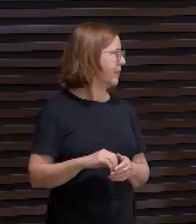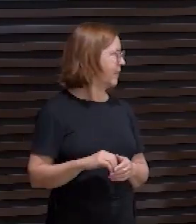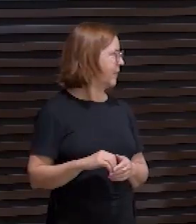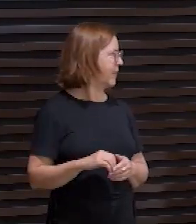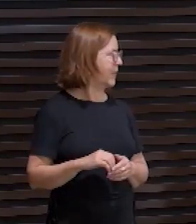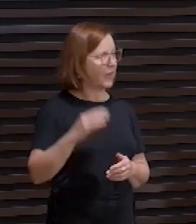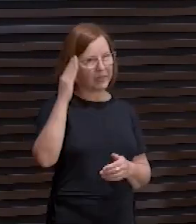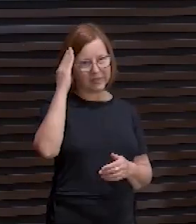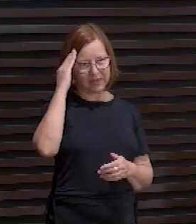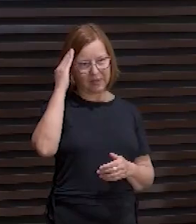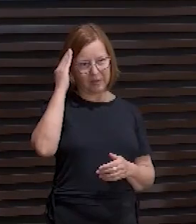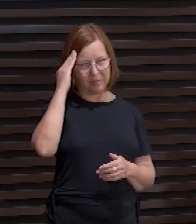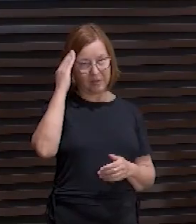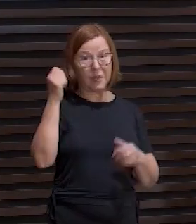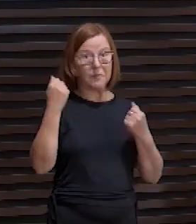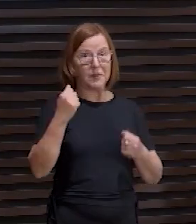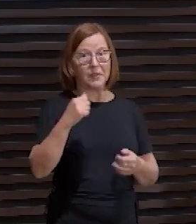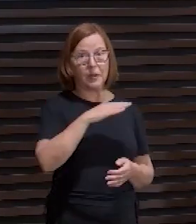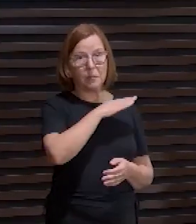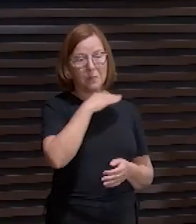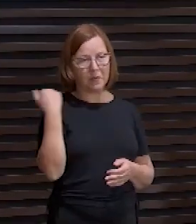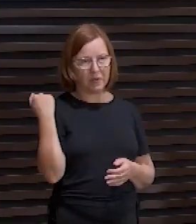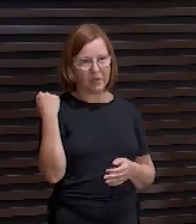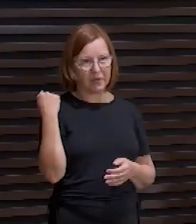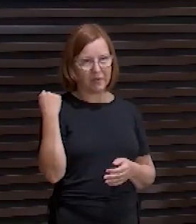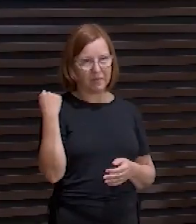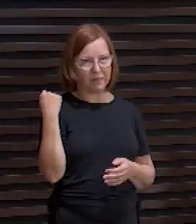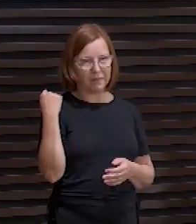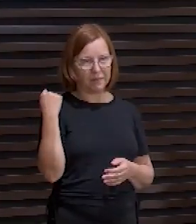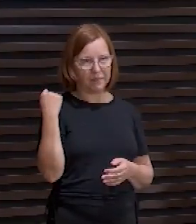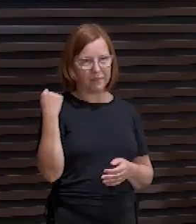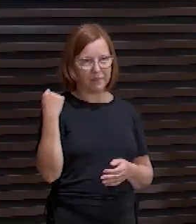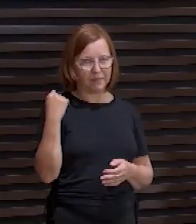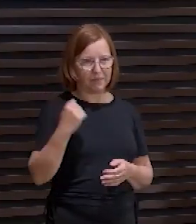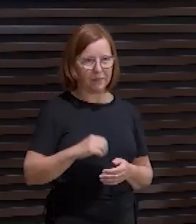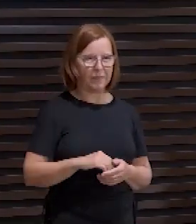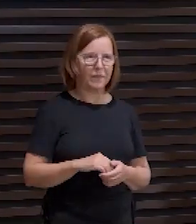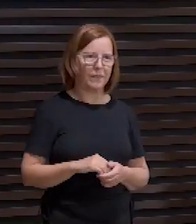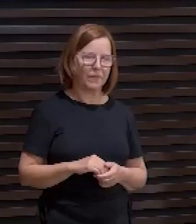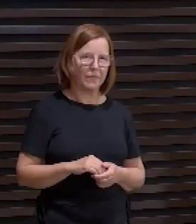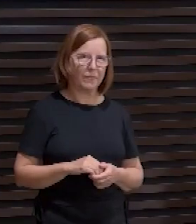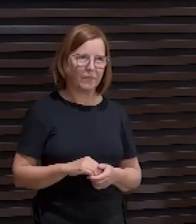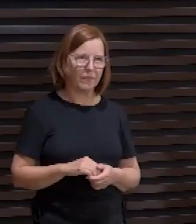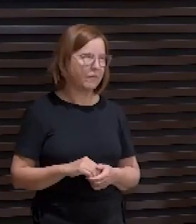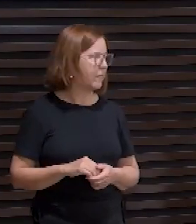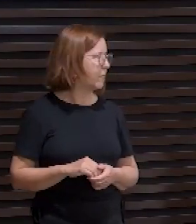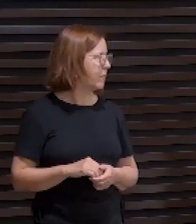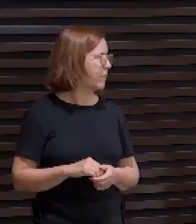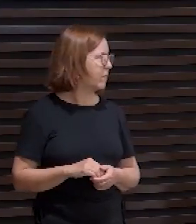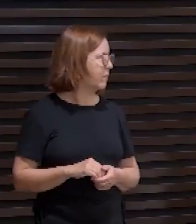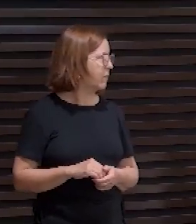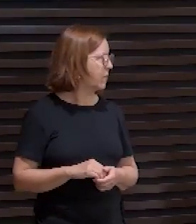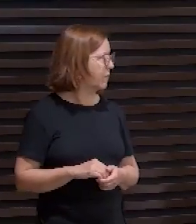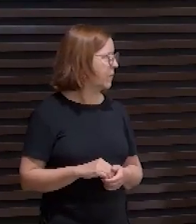Ele sabia o que ele tinha que cumprir, e ele estava encharcado do amor pela igreja que o Senhor tinha lhe confiado. O coração de